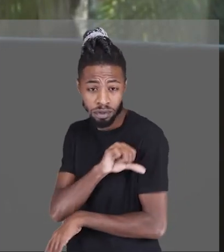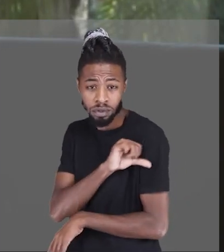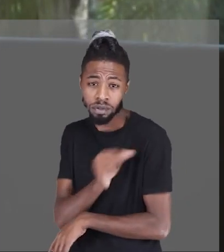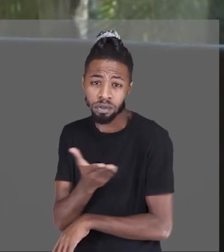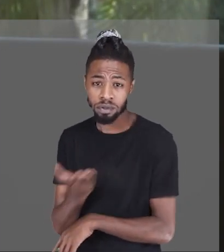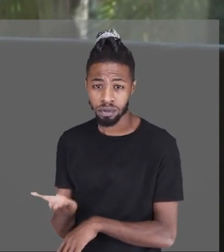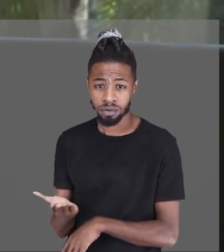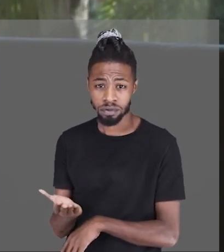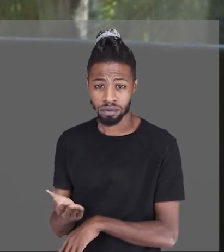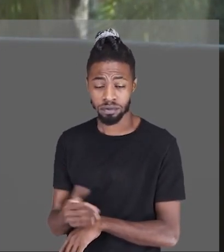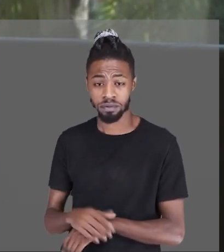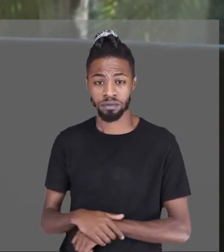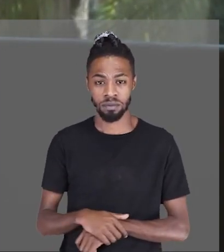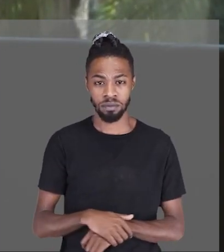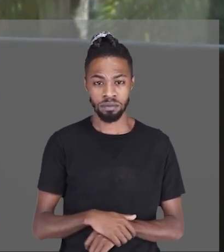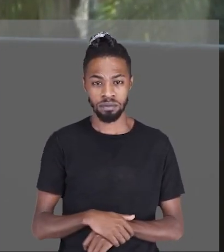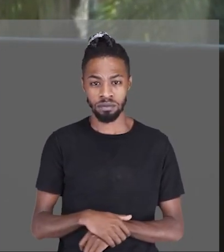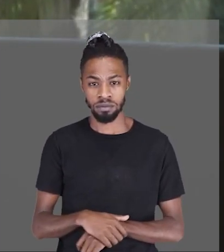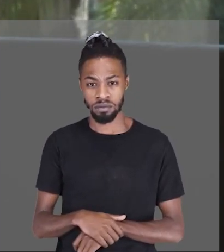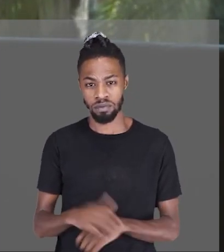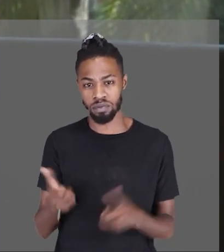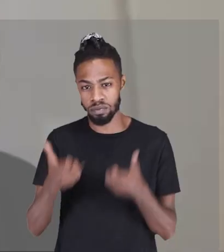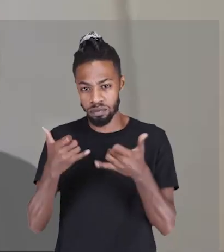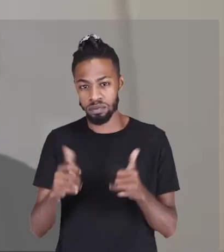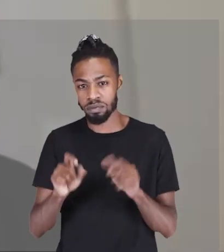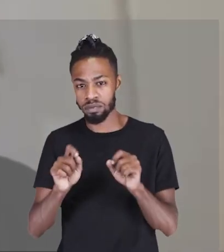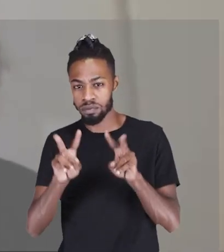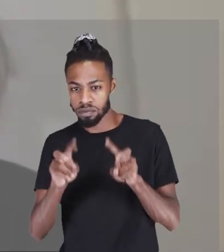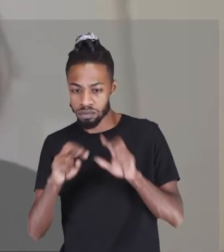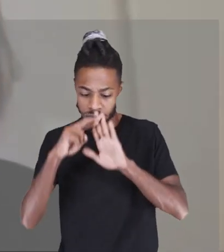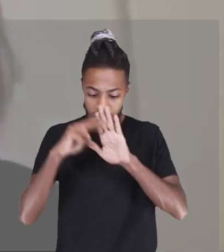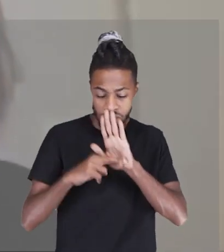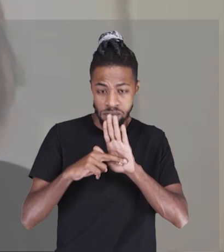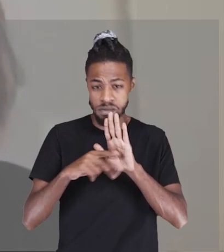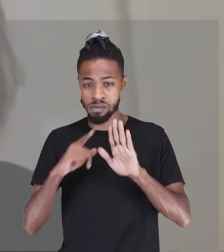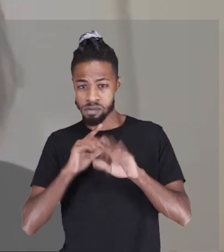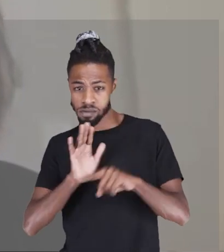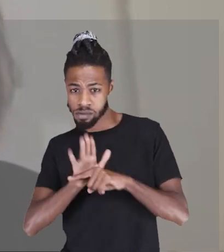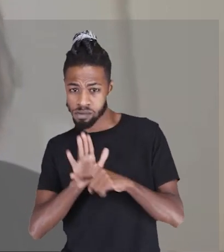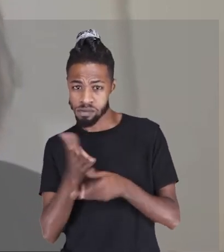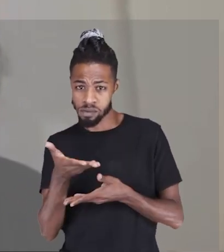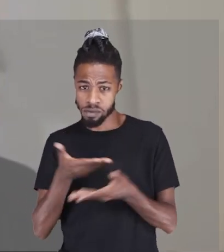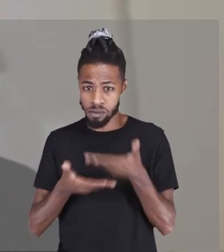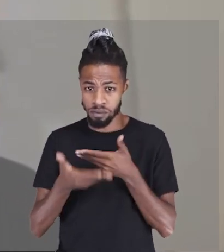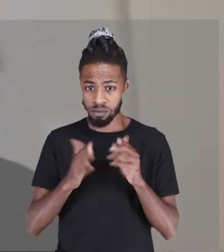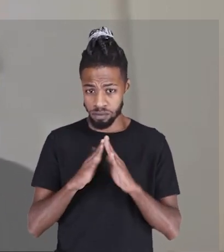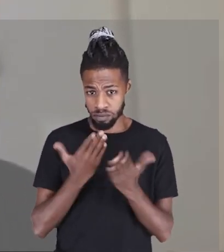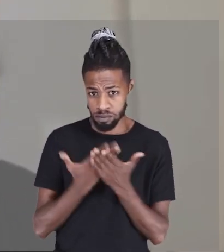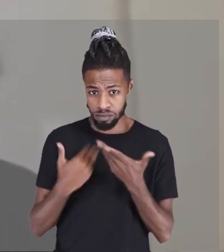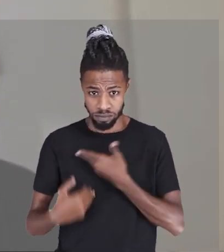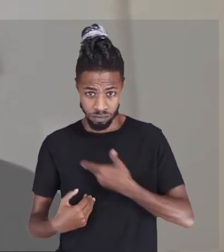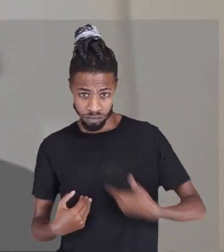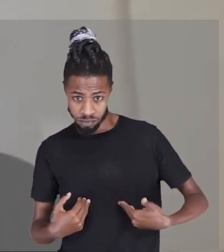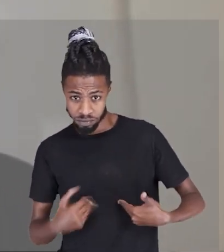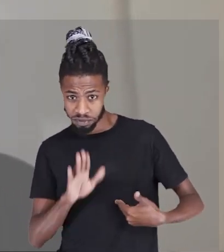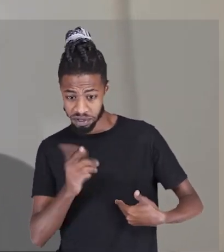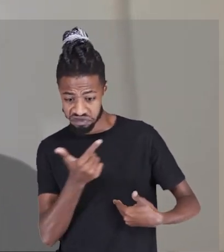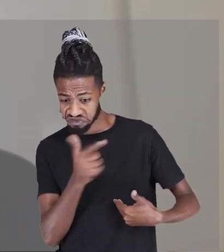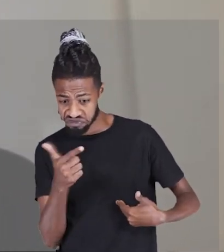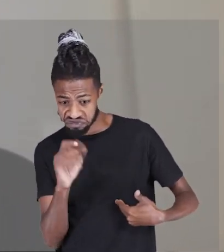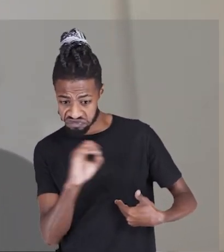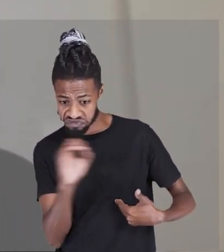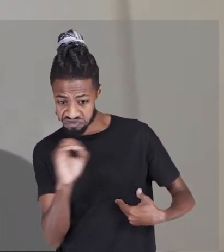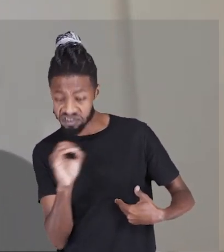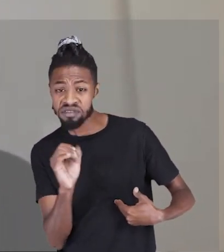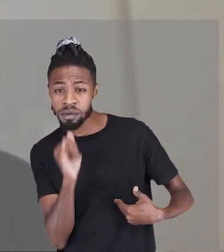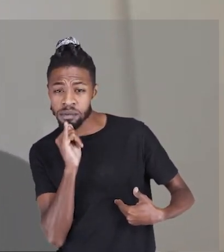ao término dos anos finais do ensino fundamental. Quando a gente fala em regime de colaboração em escolas públicas,